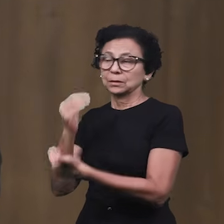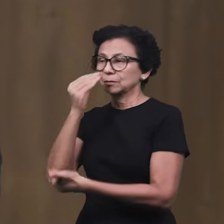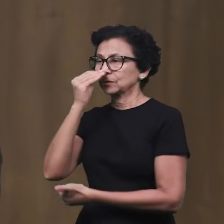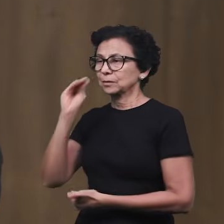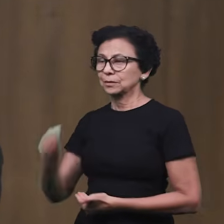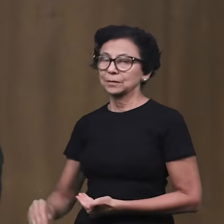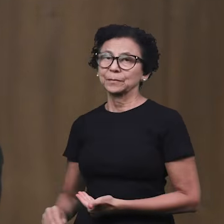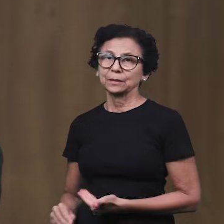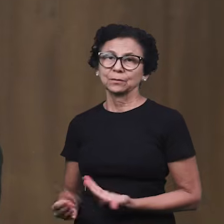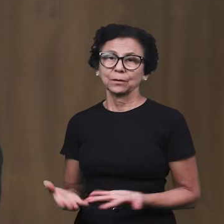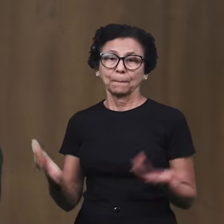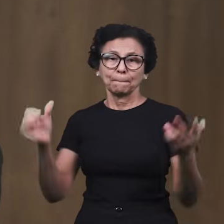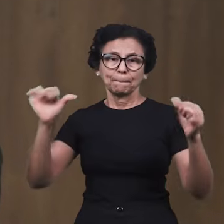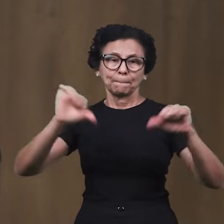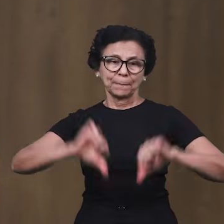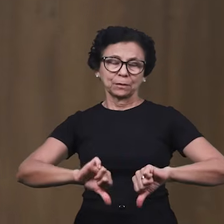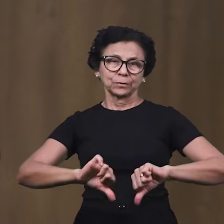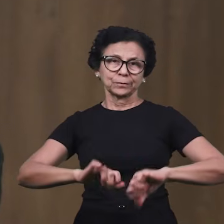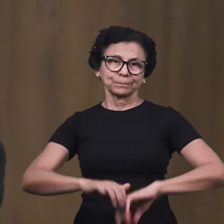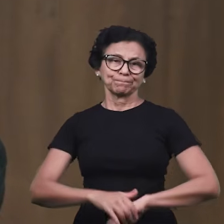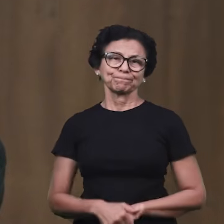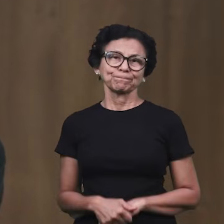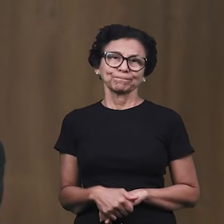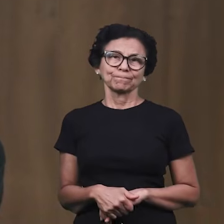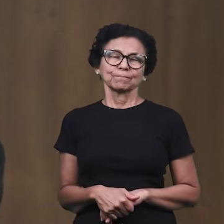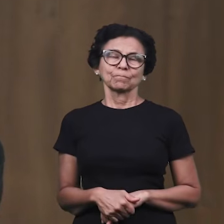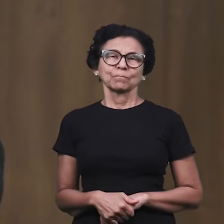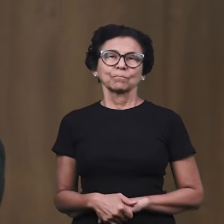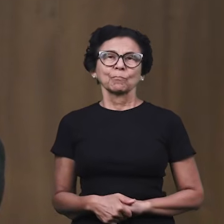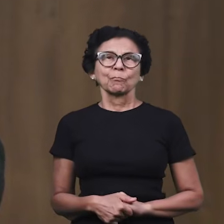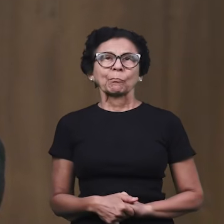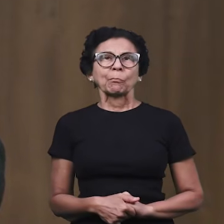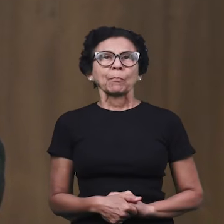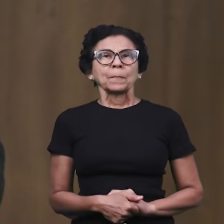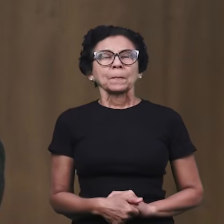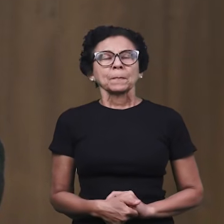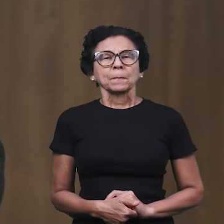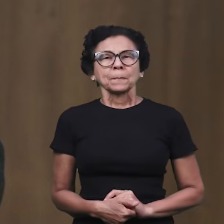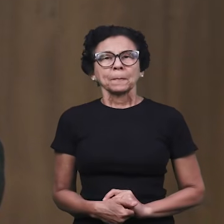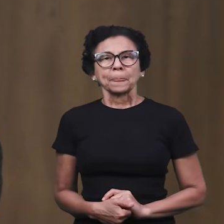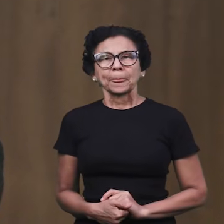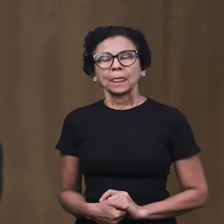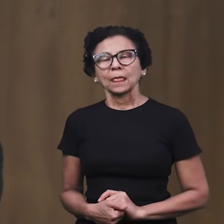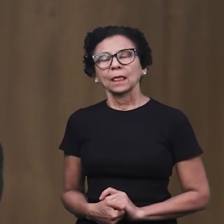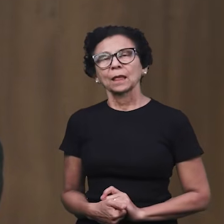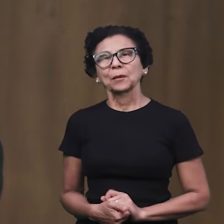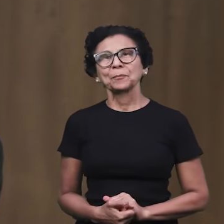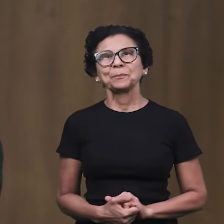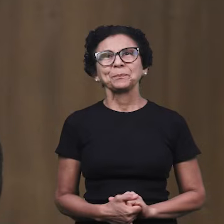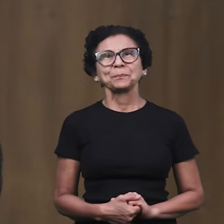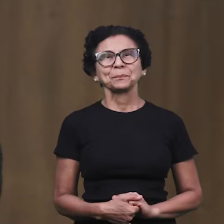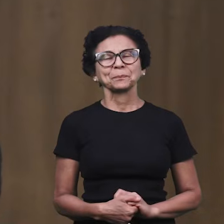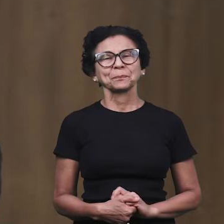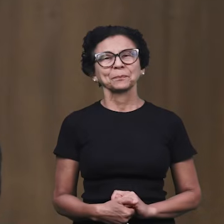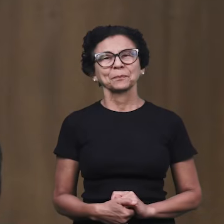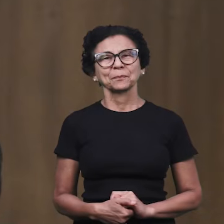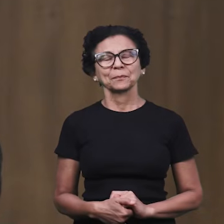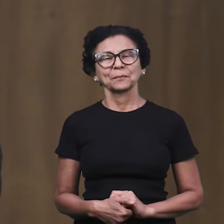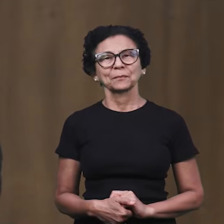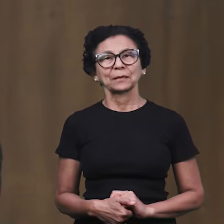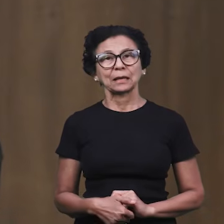dele. E pastor João Carlos, nós sempre falamos nesse programa, em todos os episódios nós dissemos o